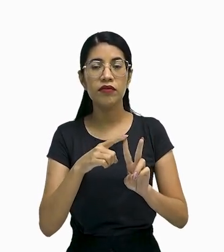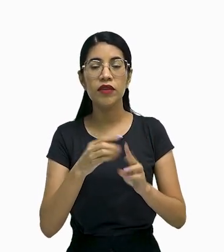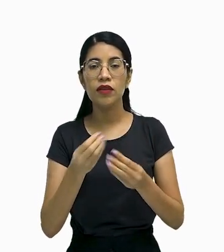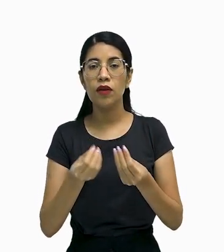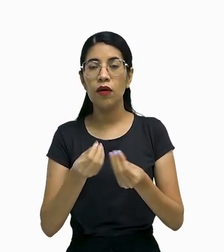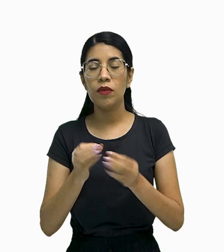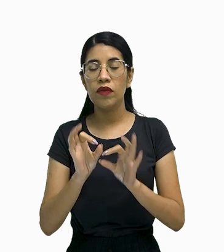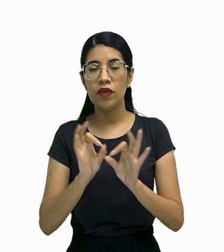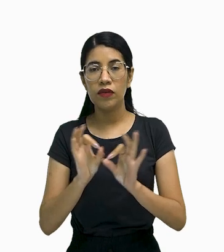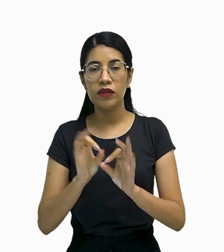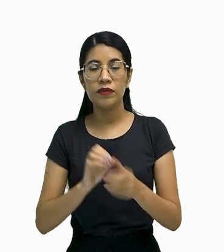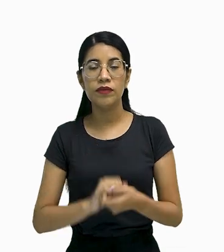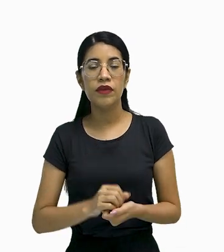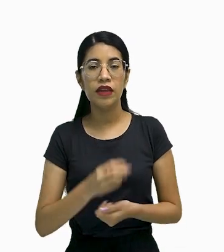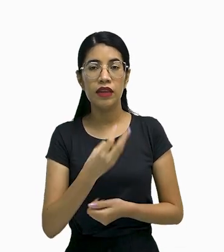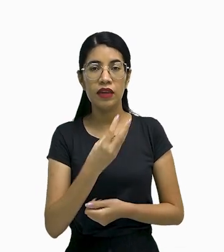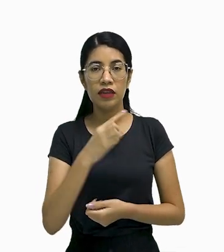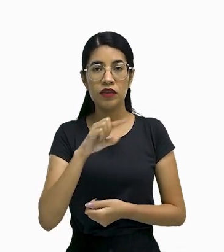vai ter